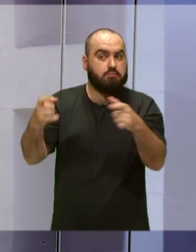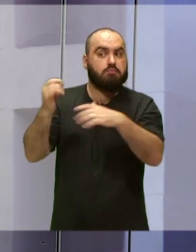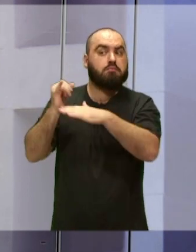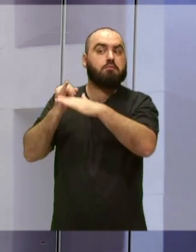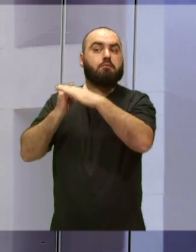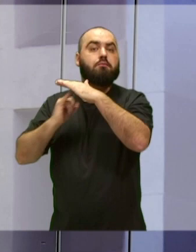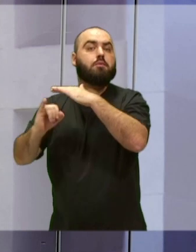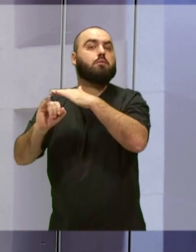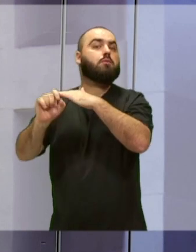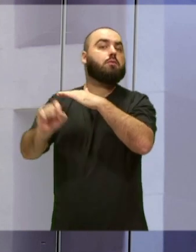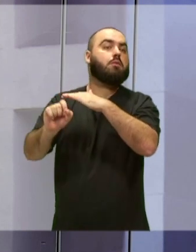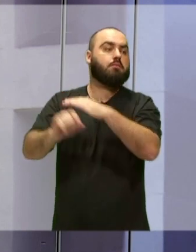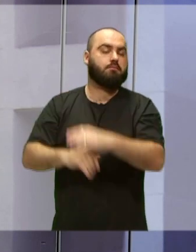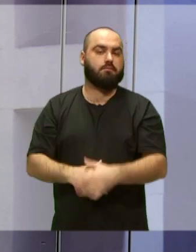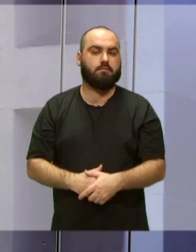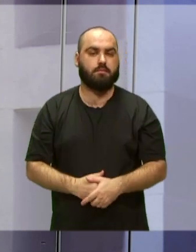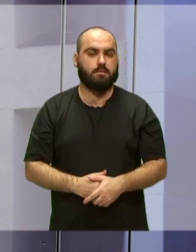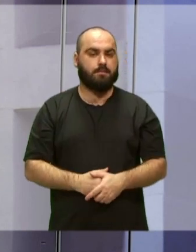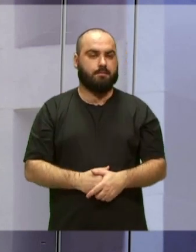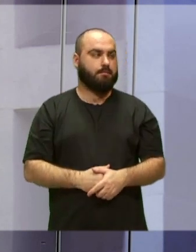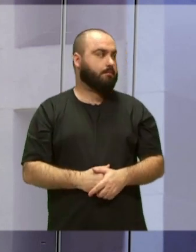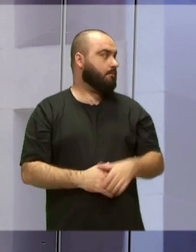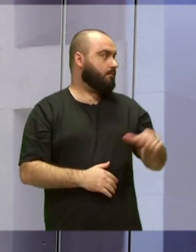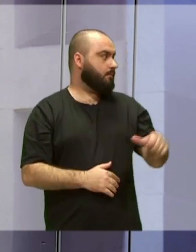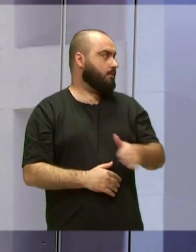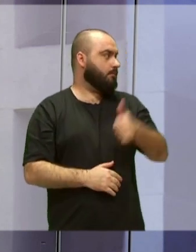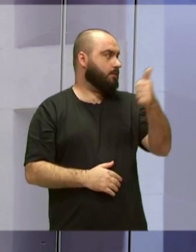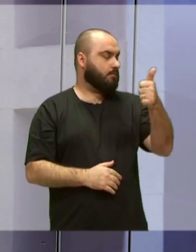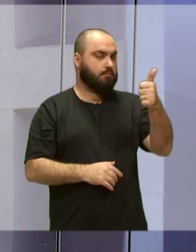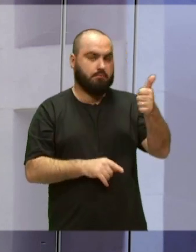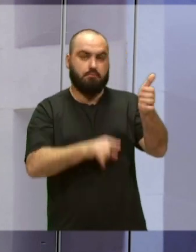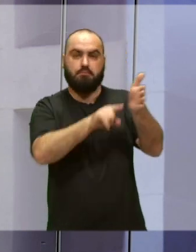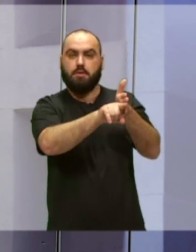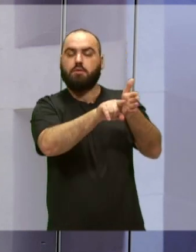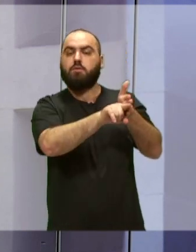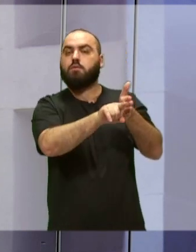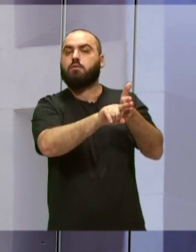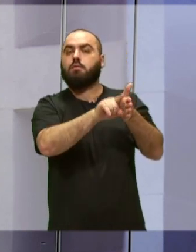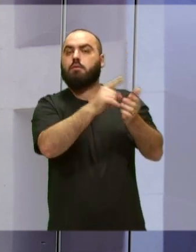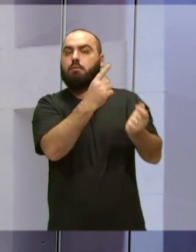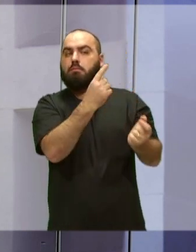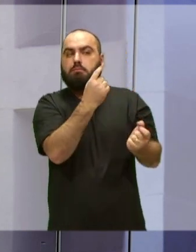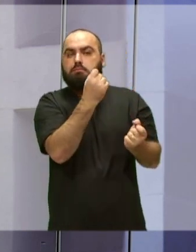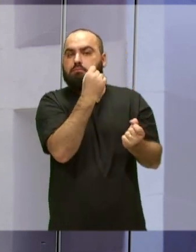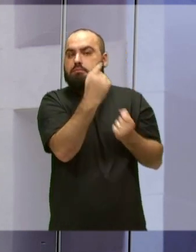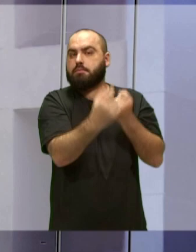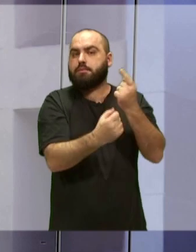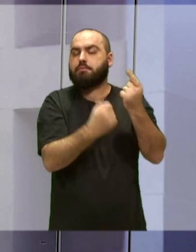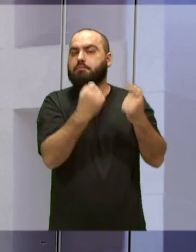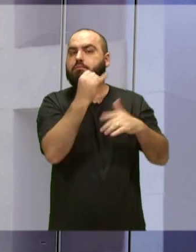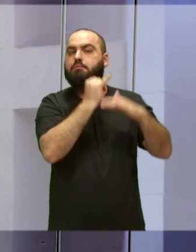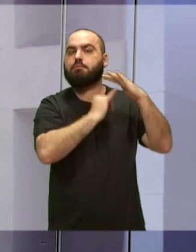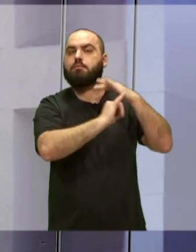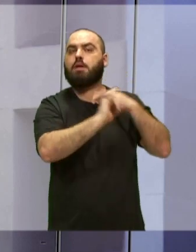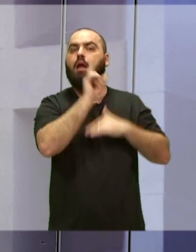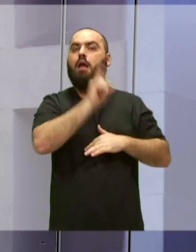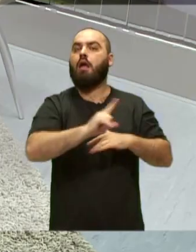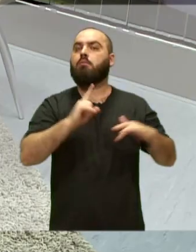investimentos hoje a primeira pergunta o primeiro questionamento de qualquer investidor é